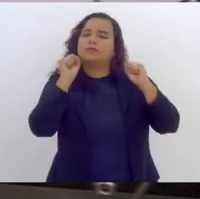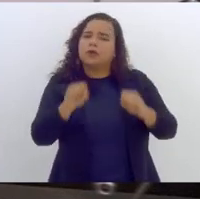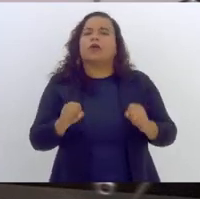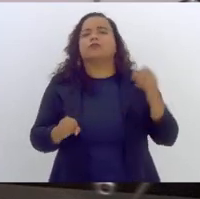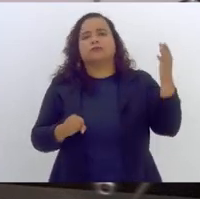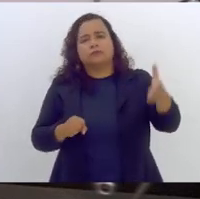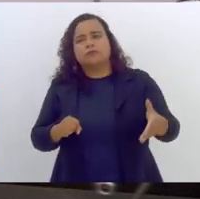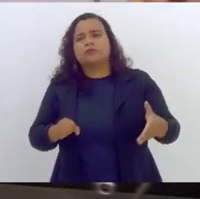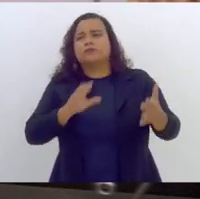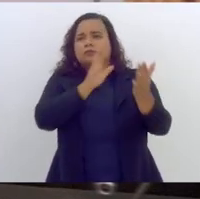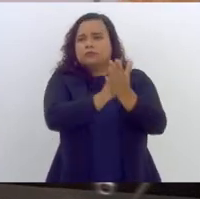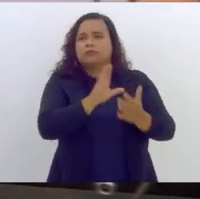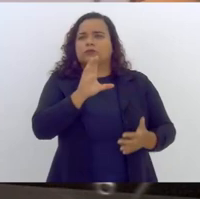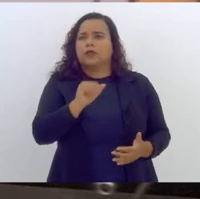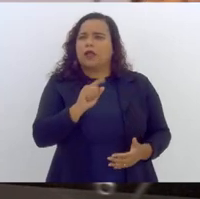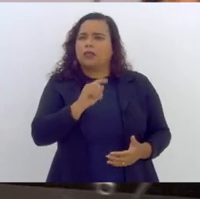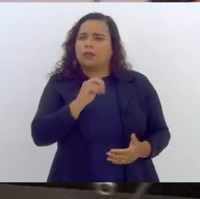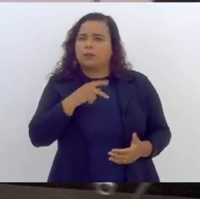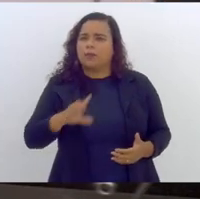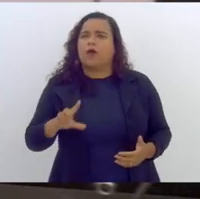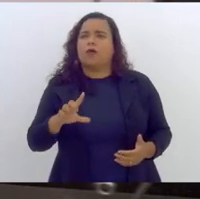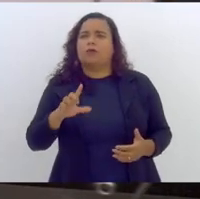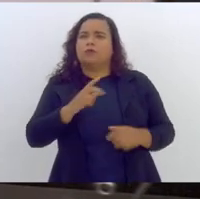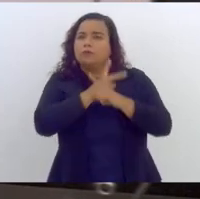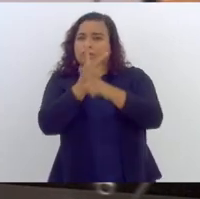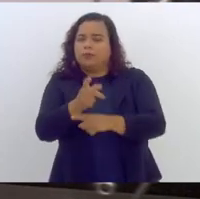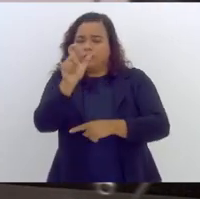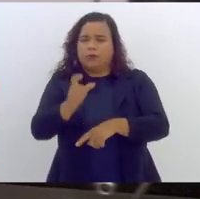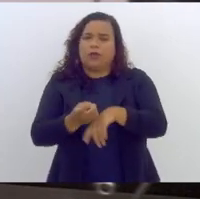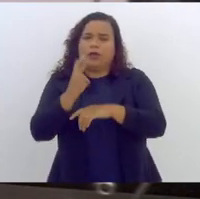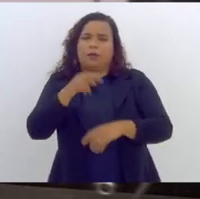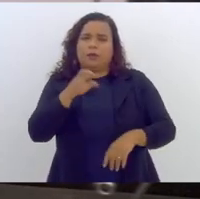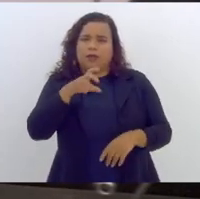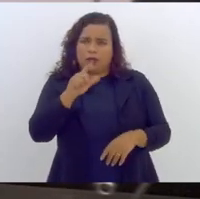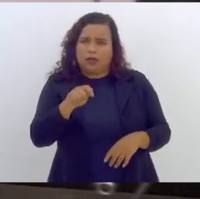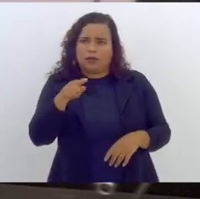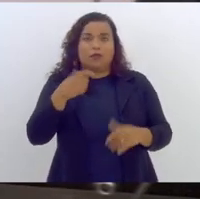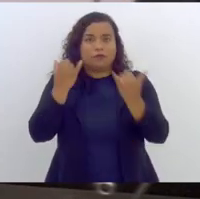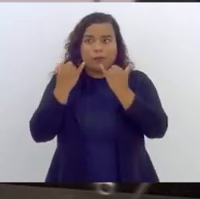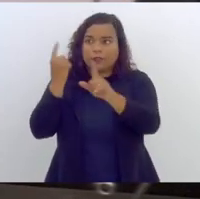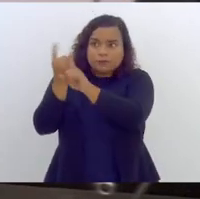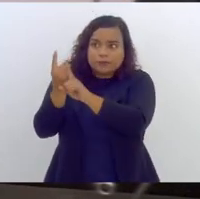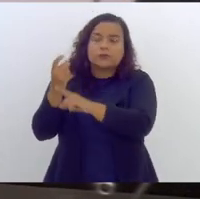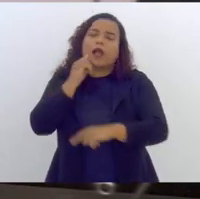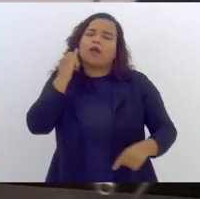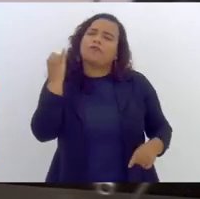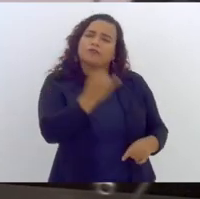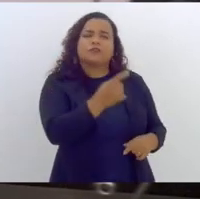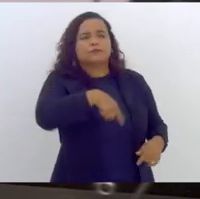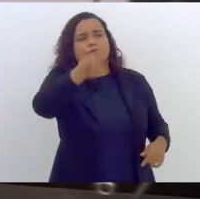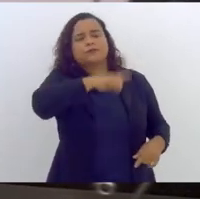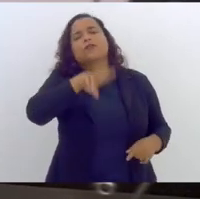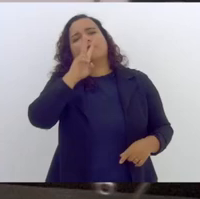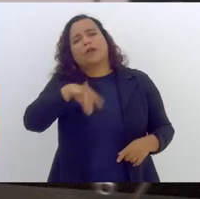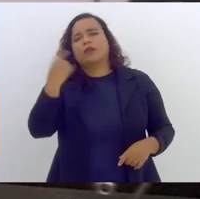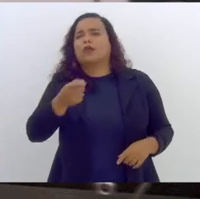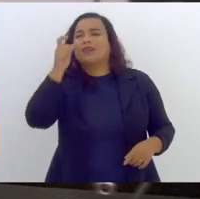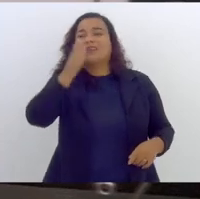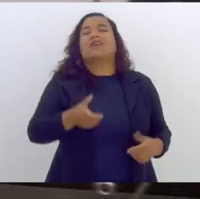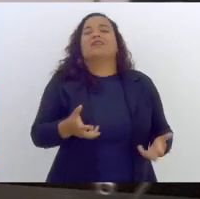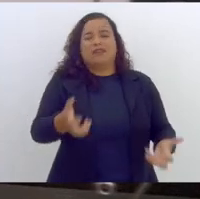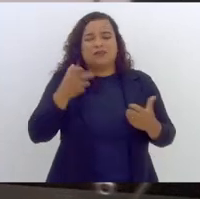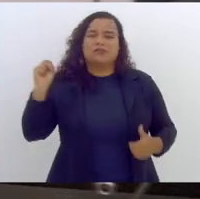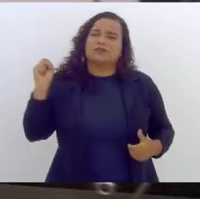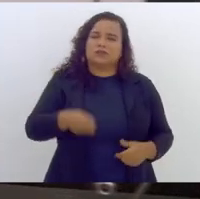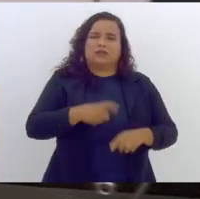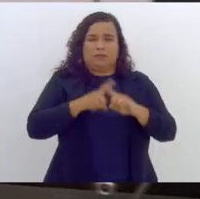Acadepol procurar a doutora Milena assim que a gente tiver a informação nós vamos dar a vocês ok temos interesse sim mas